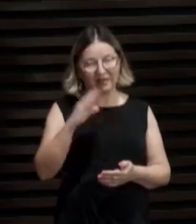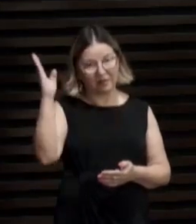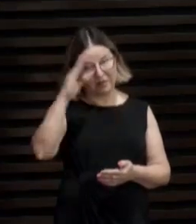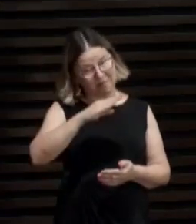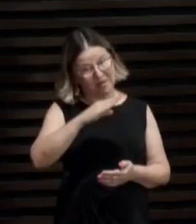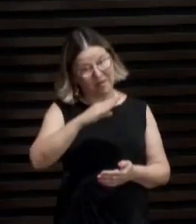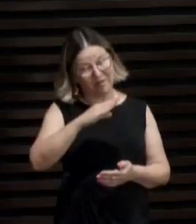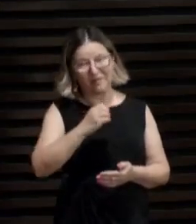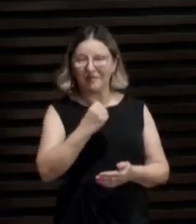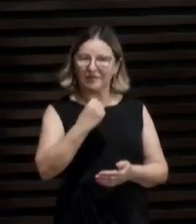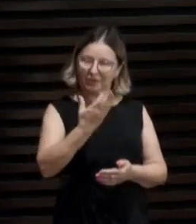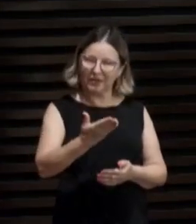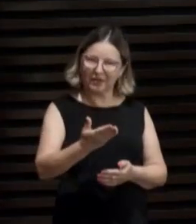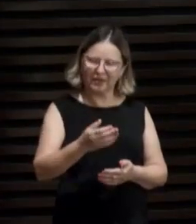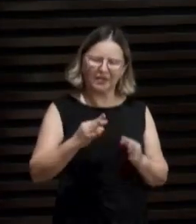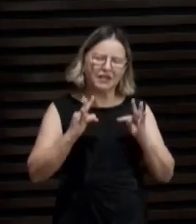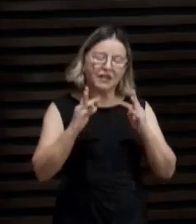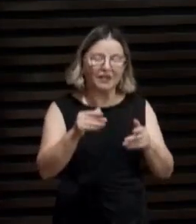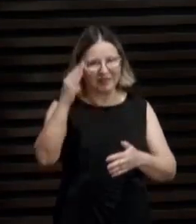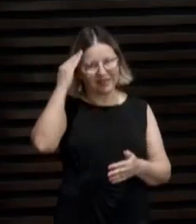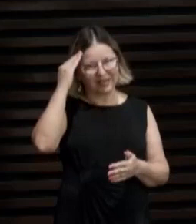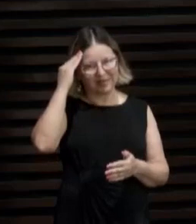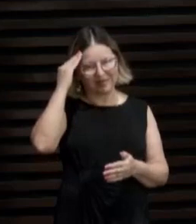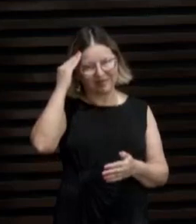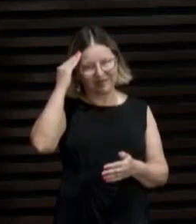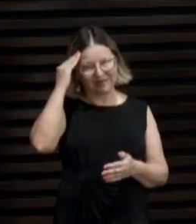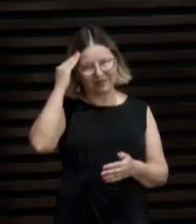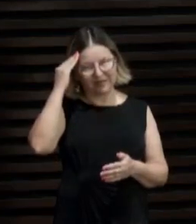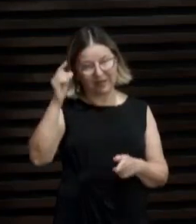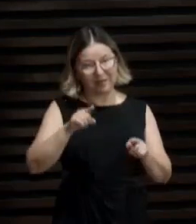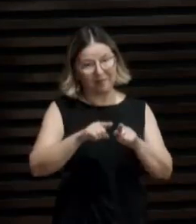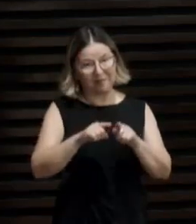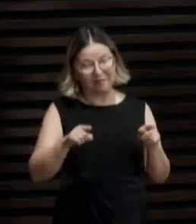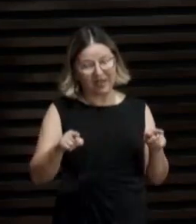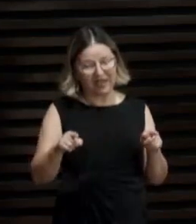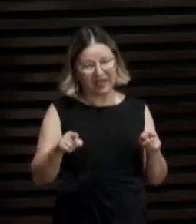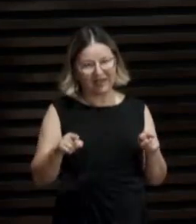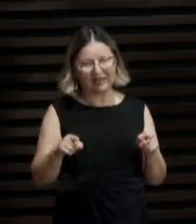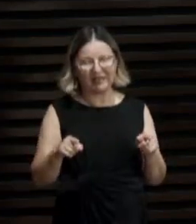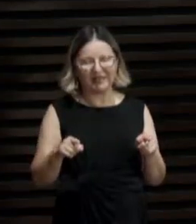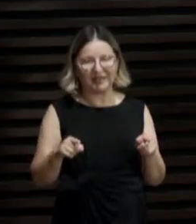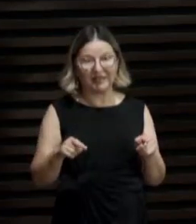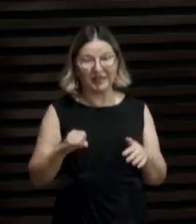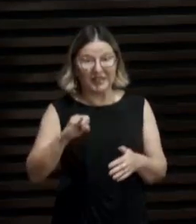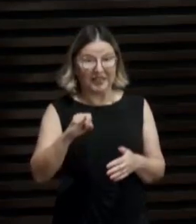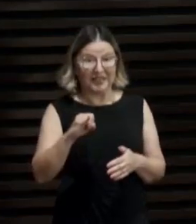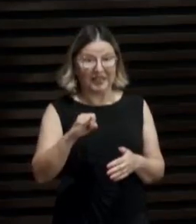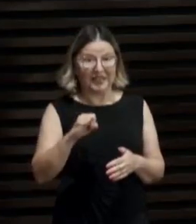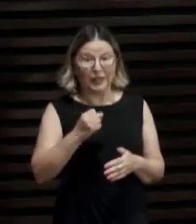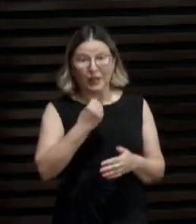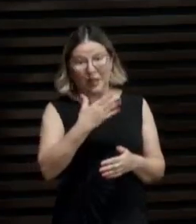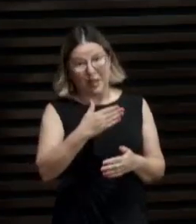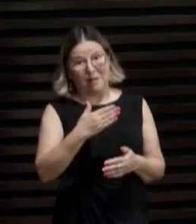e o bem. Todos sabem, mas é, de acordo com a situação, propício nós